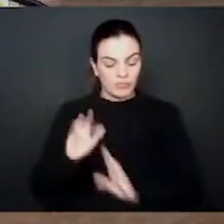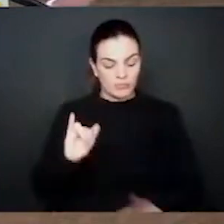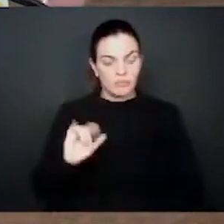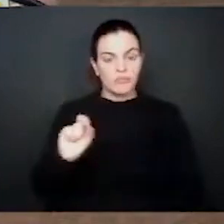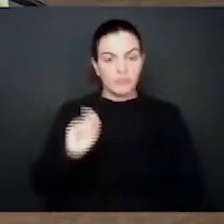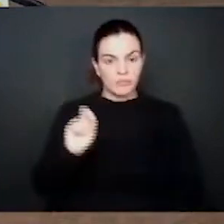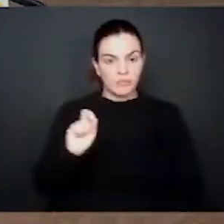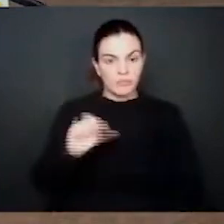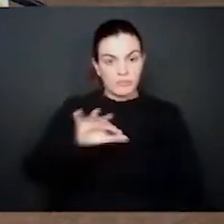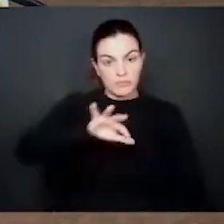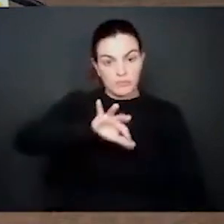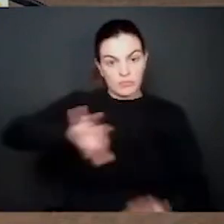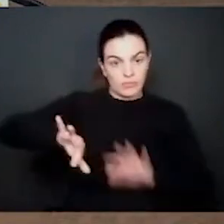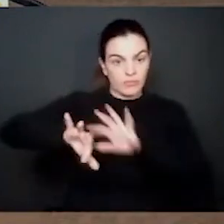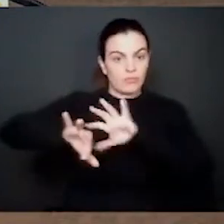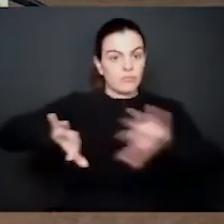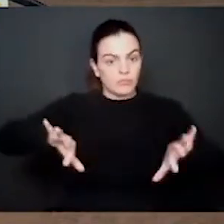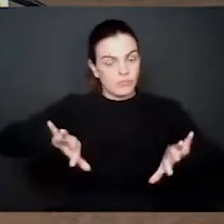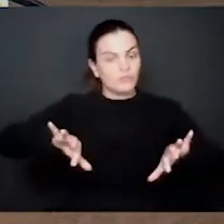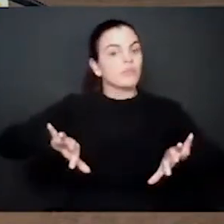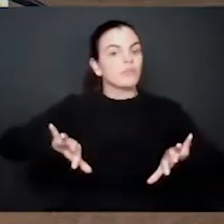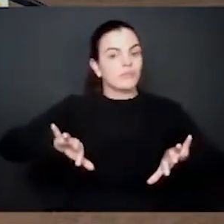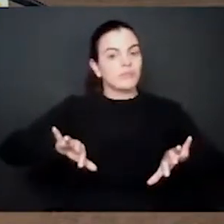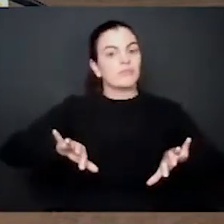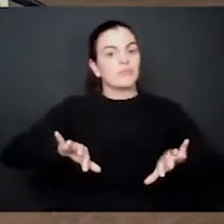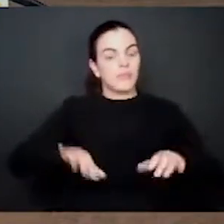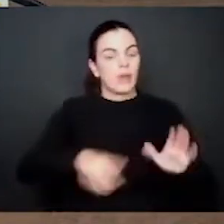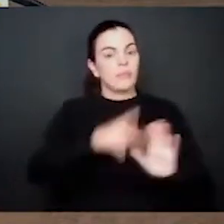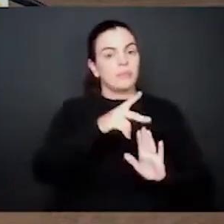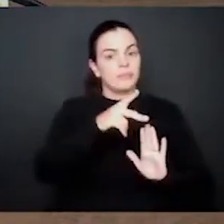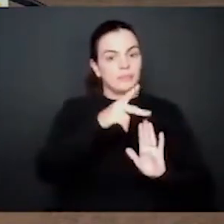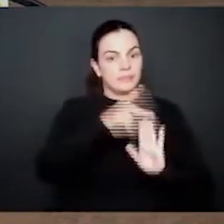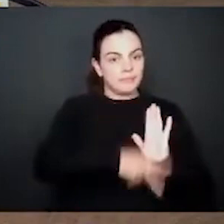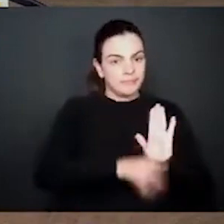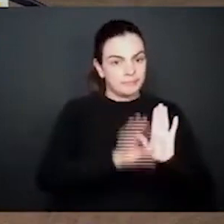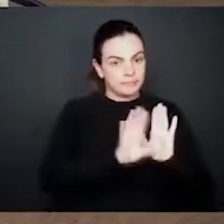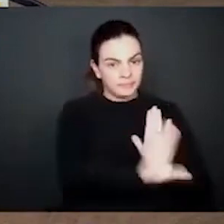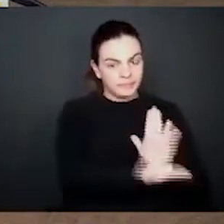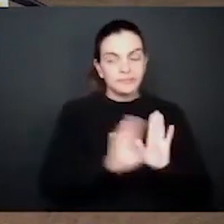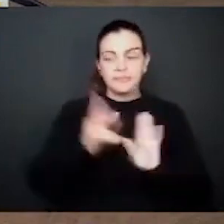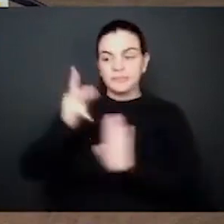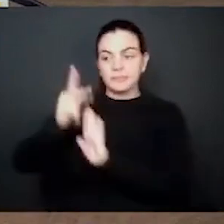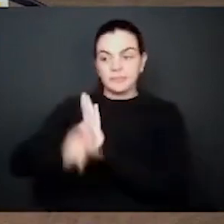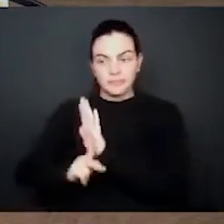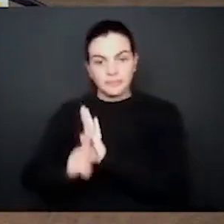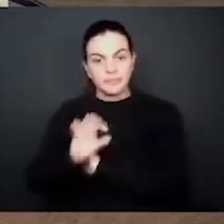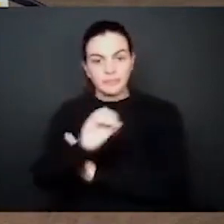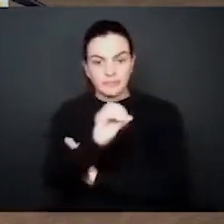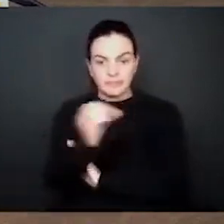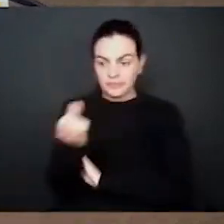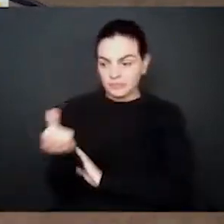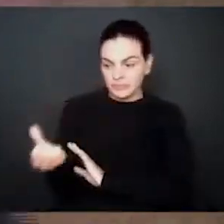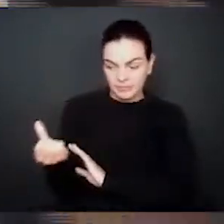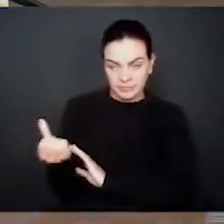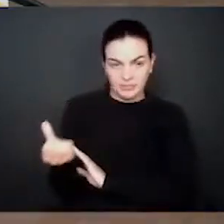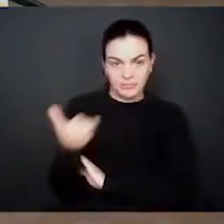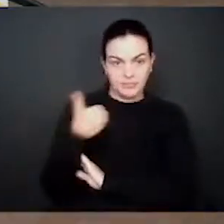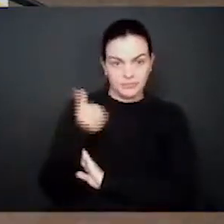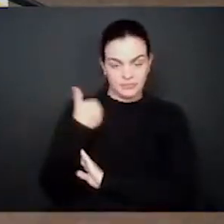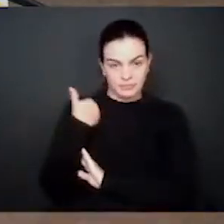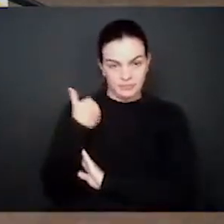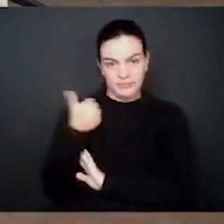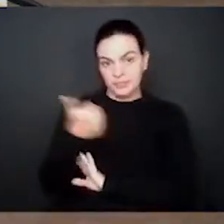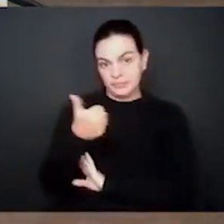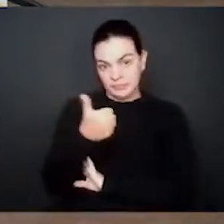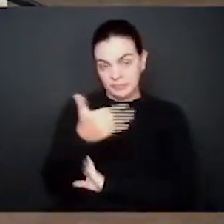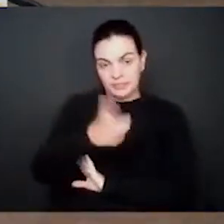infantil, ou seja, o plano municipal da Primeira Infância, como está sendo denominado este plano. Ele